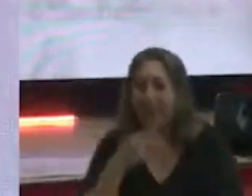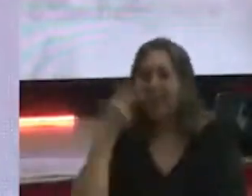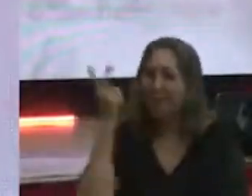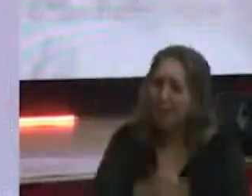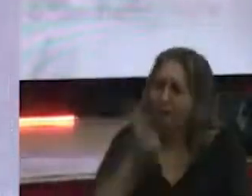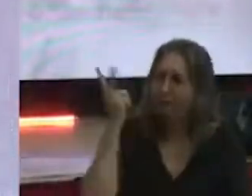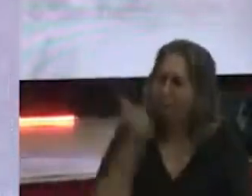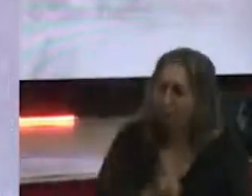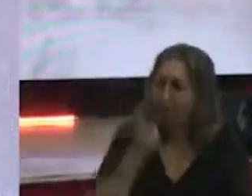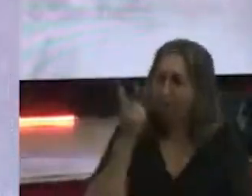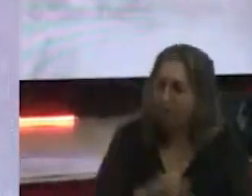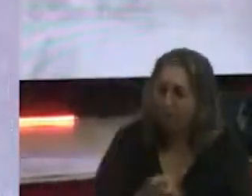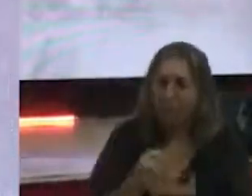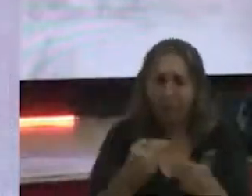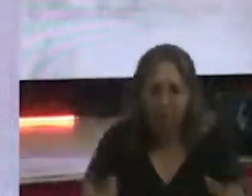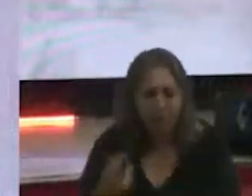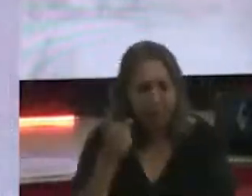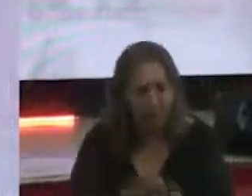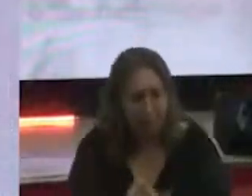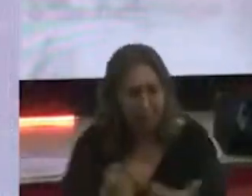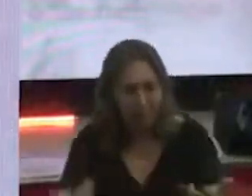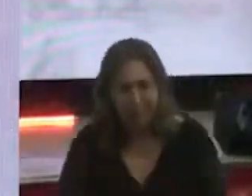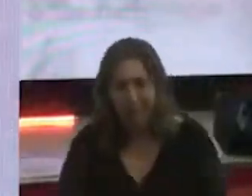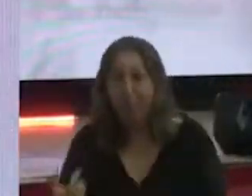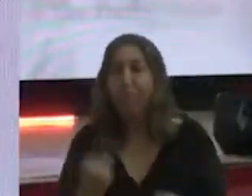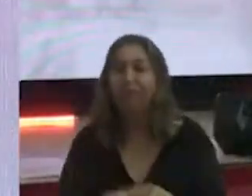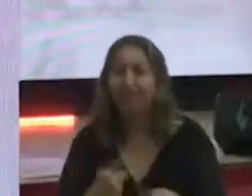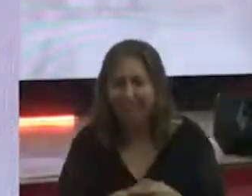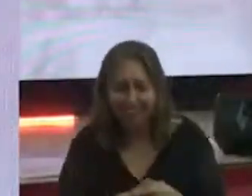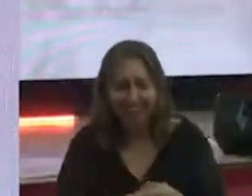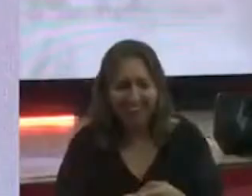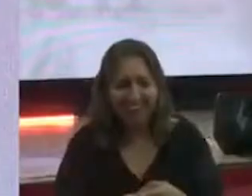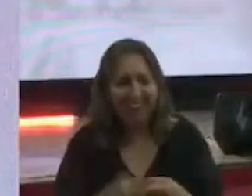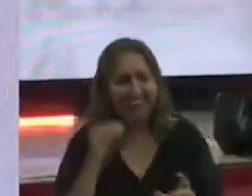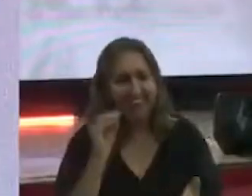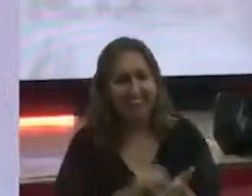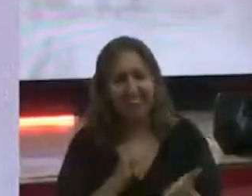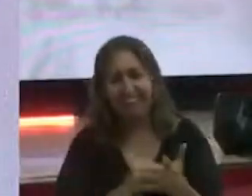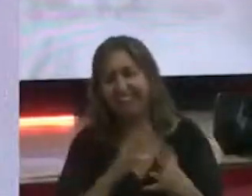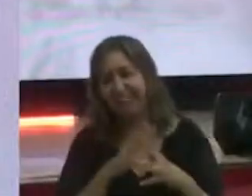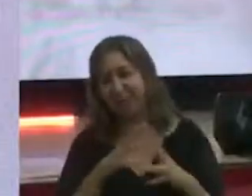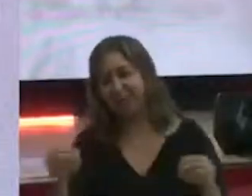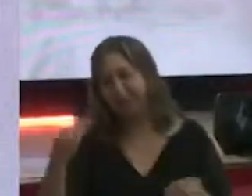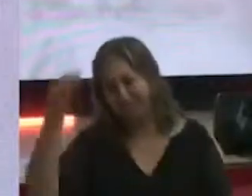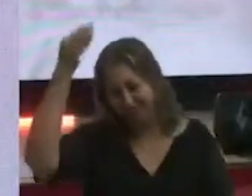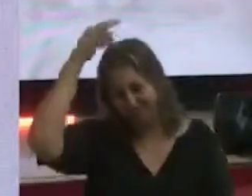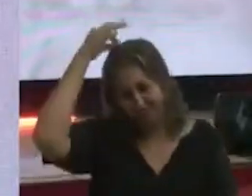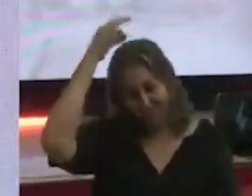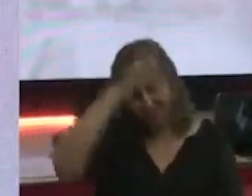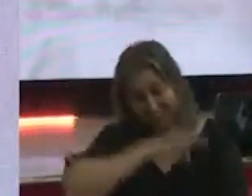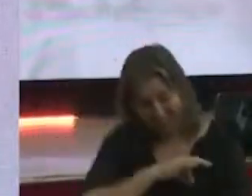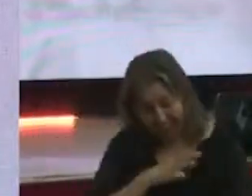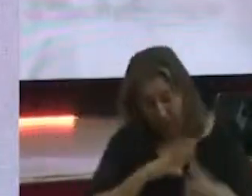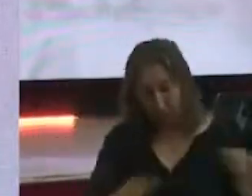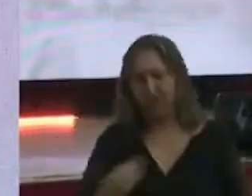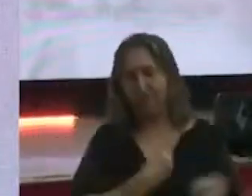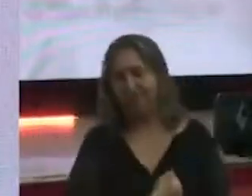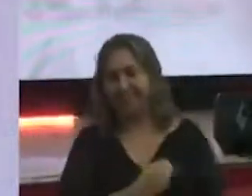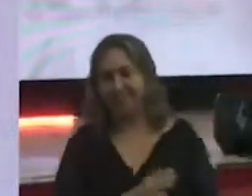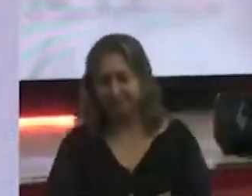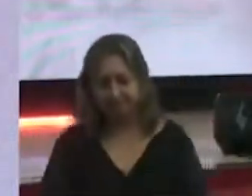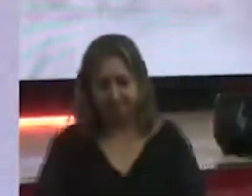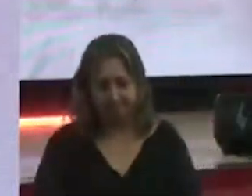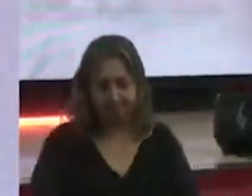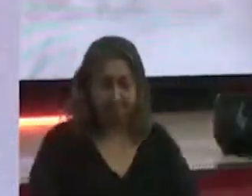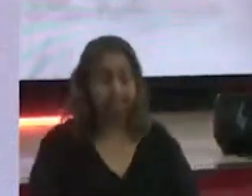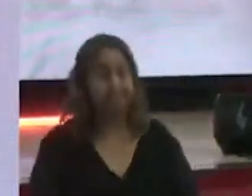mesma tecla por quê porque estava faltando a cura do Espírito Santo hoje à